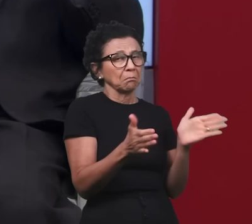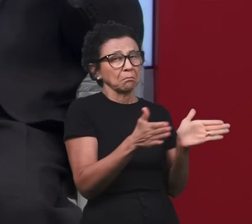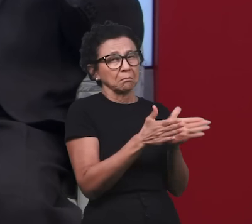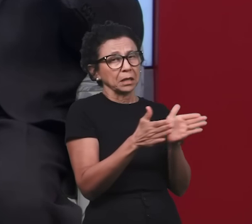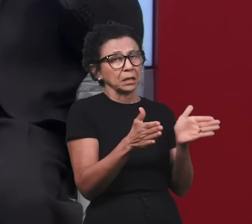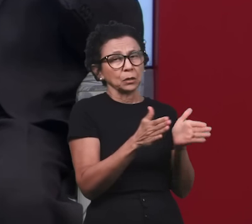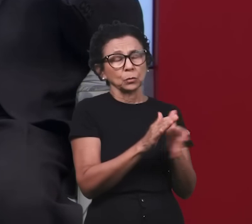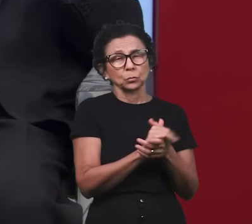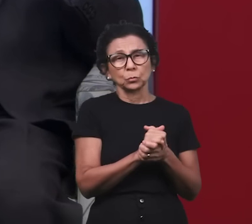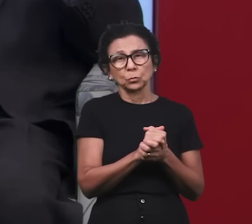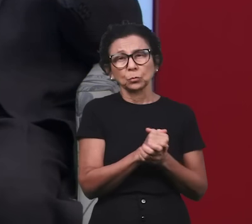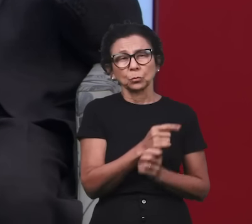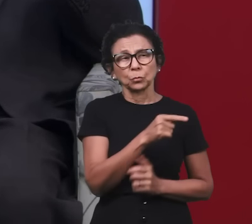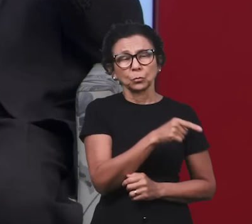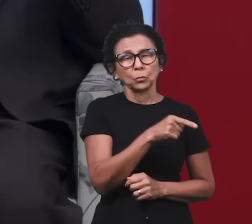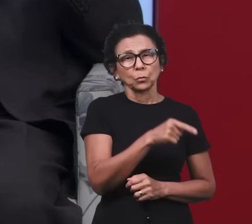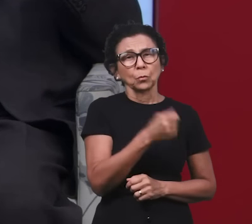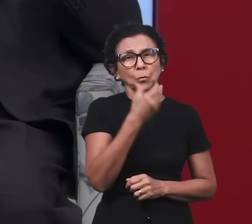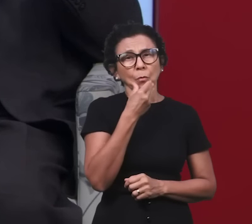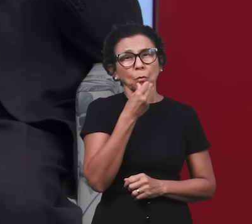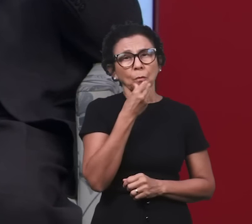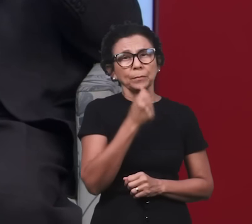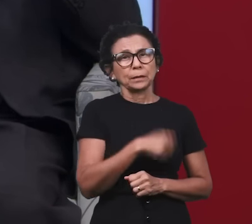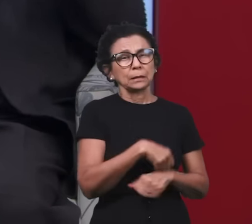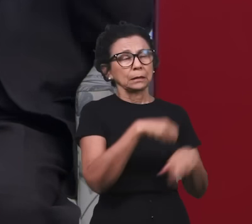Nabucodonosor, Belsazar.